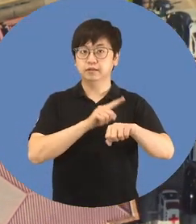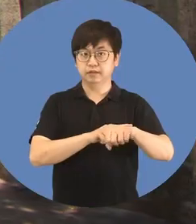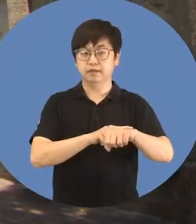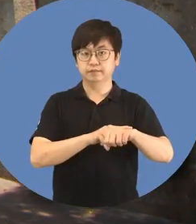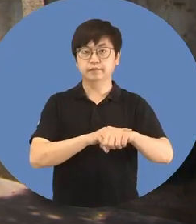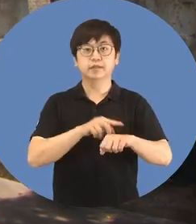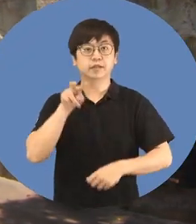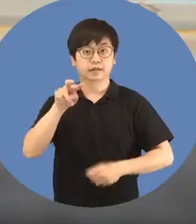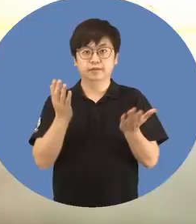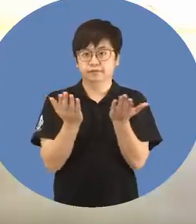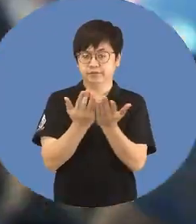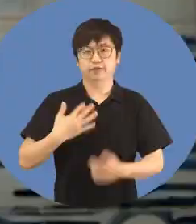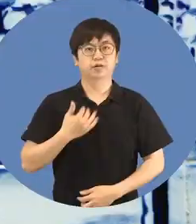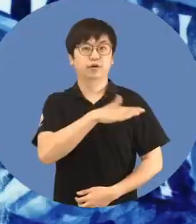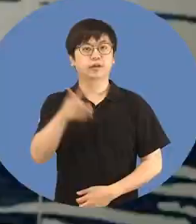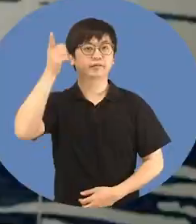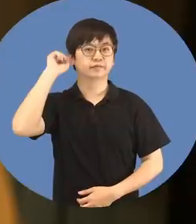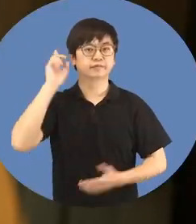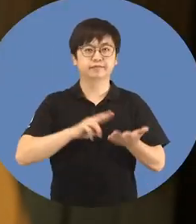O tempo era testemunha da nossa experiência.